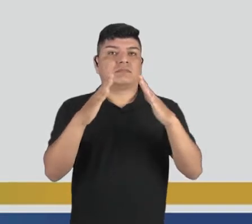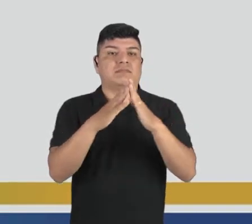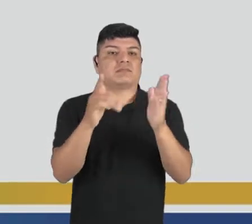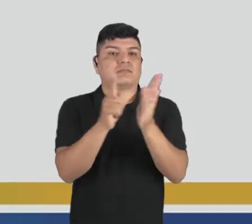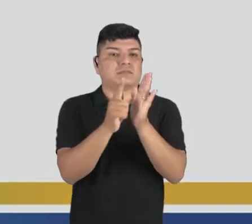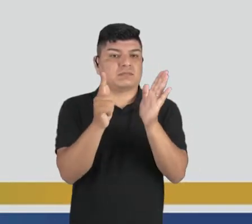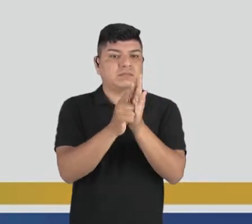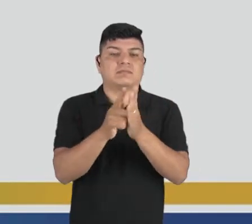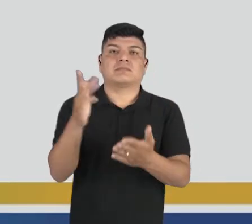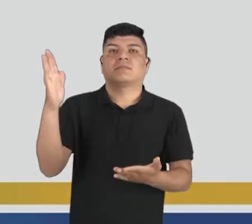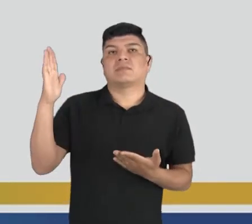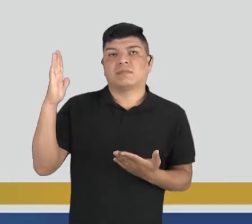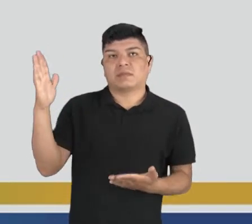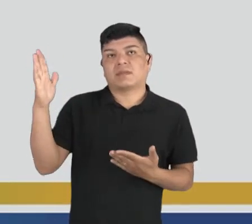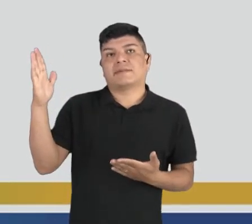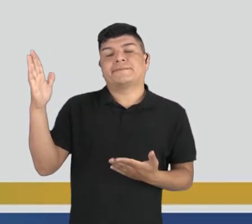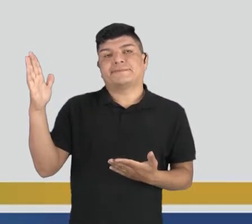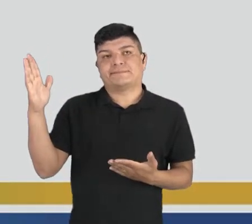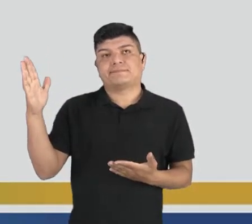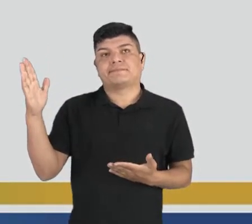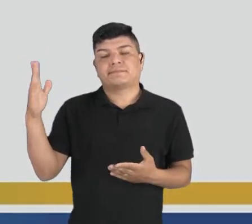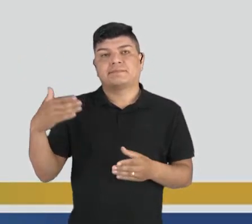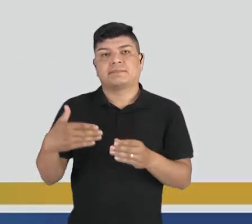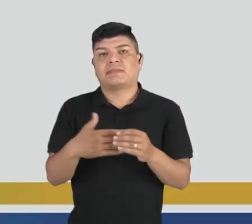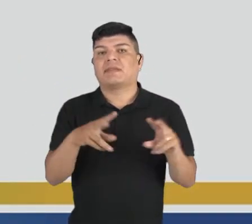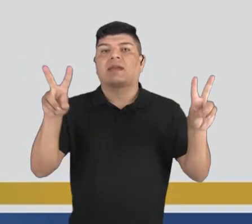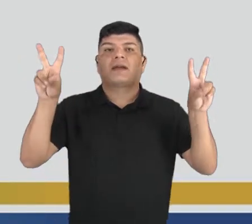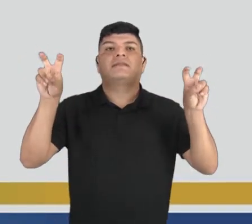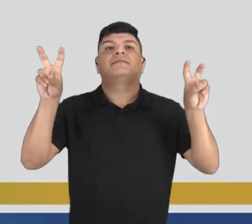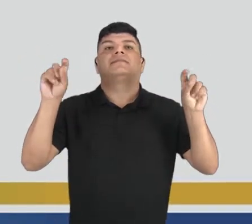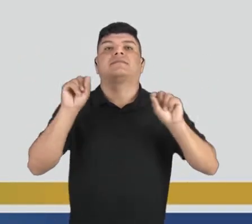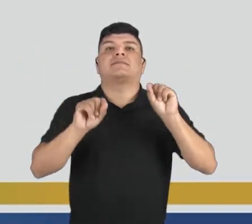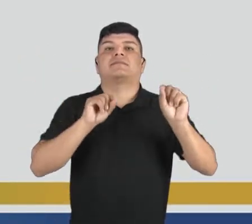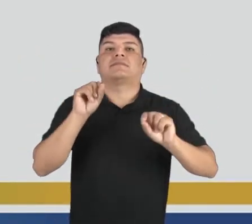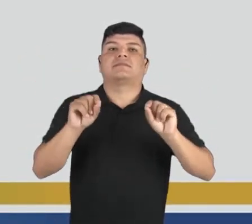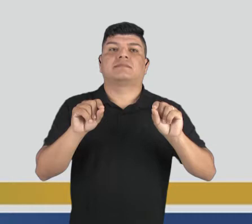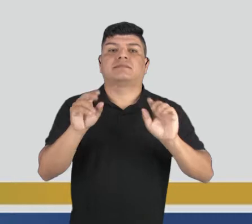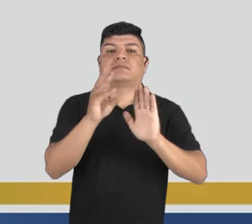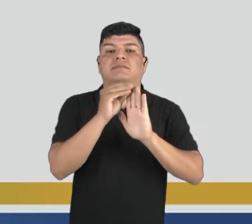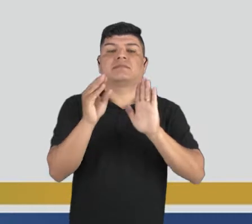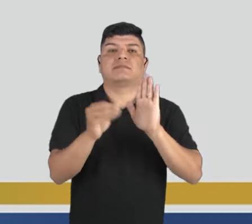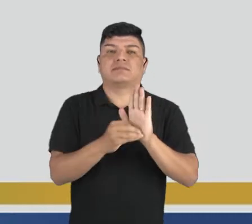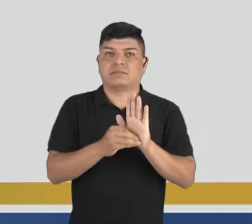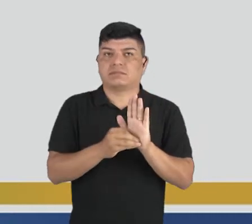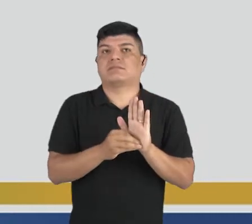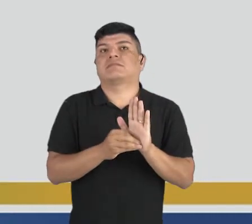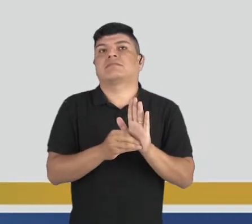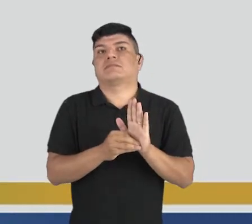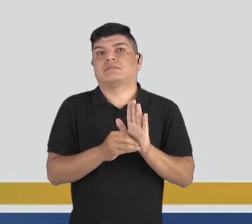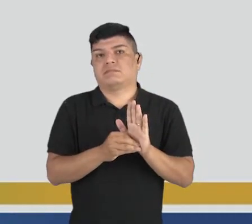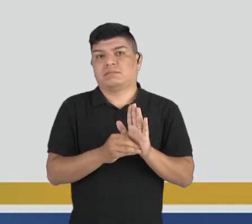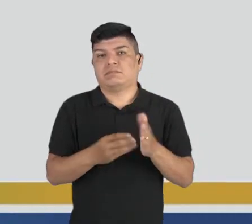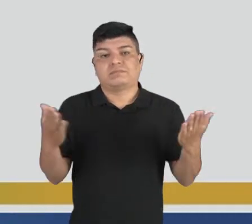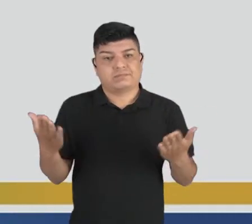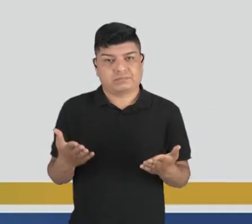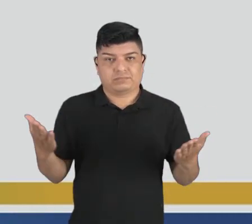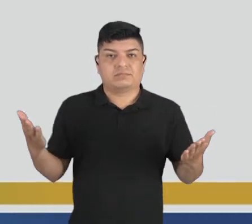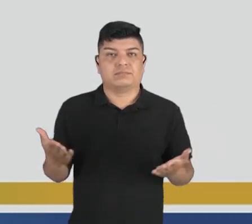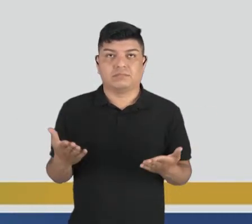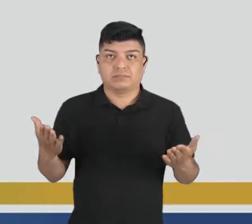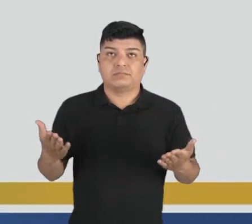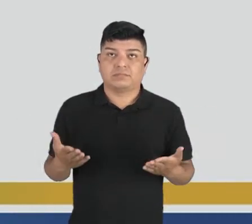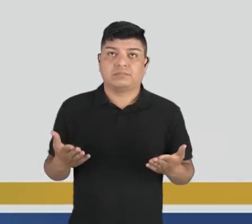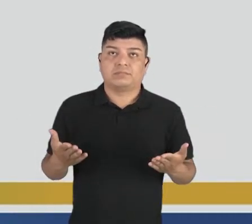de Papel. E aí que também traz aí temáticas relacionadas a conteúdos bem atuais,